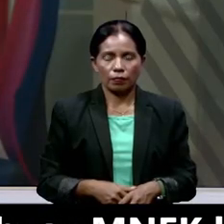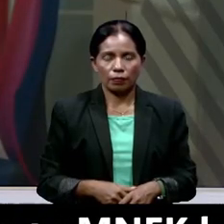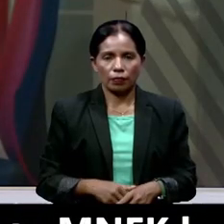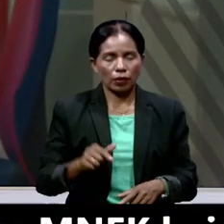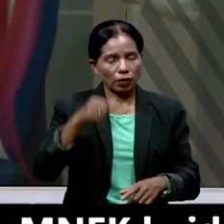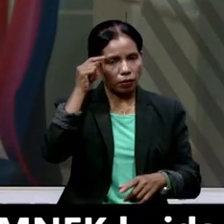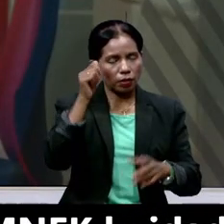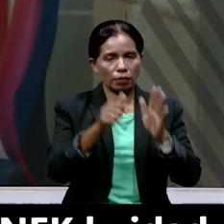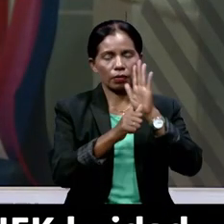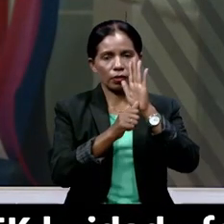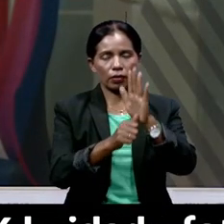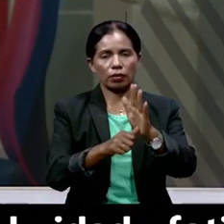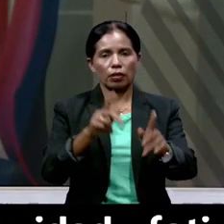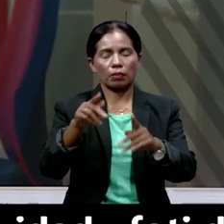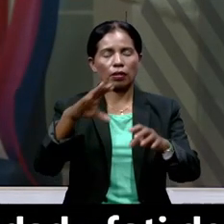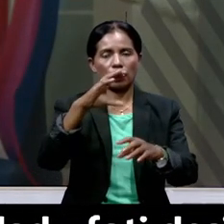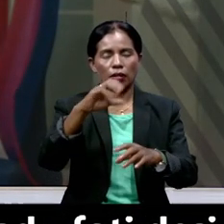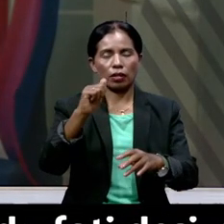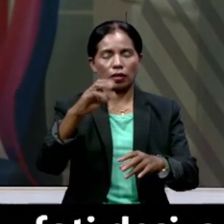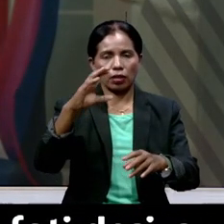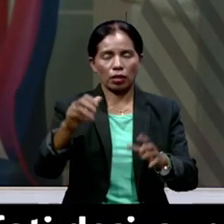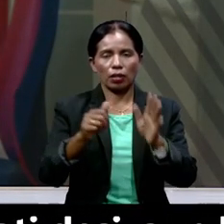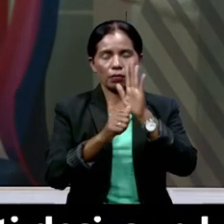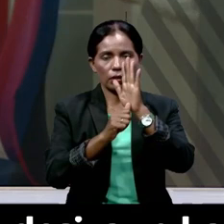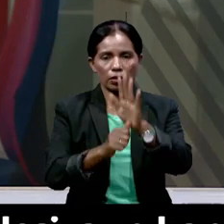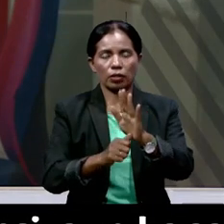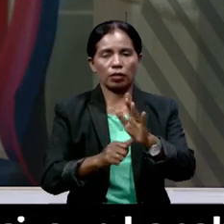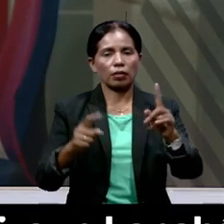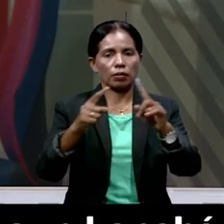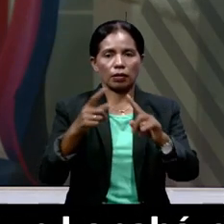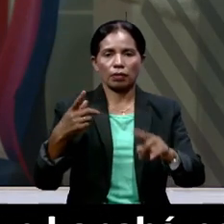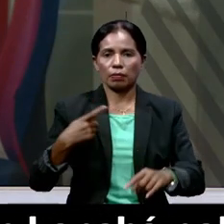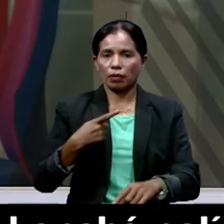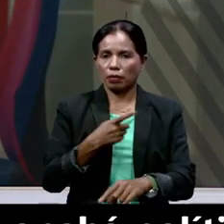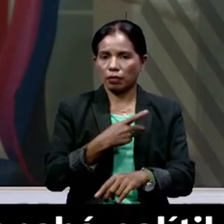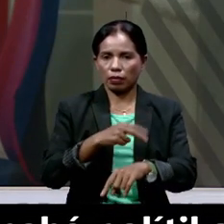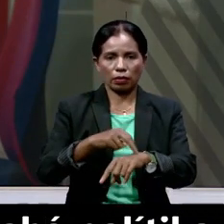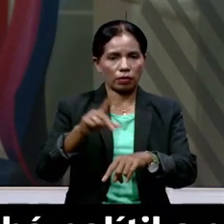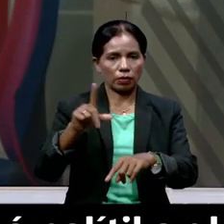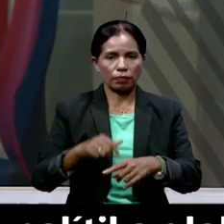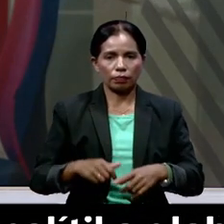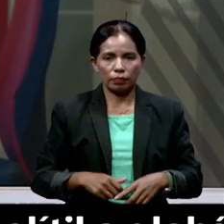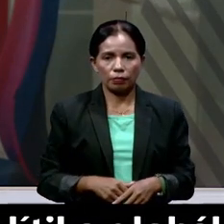O governo apresenta uma candidata a comissário FON, Comissão Anticorrupção, para o Parlamento Nacional.